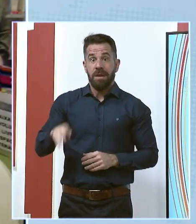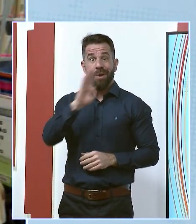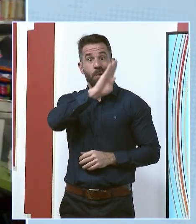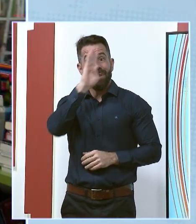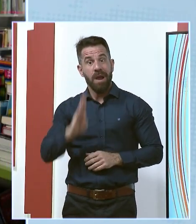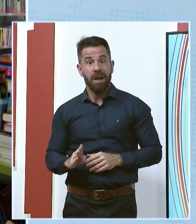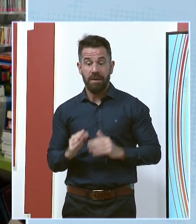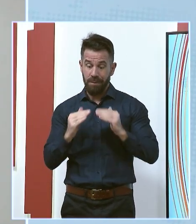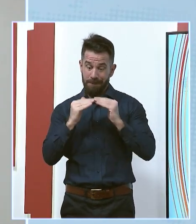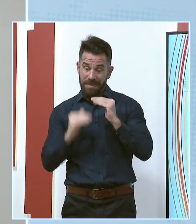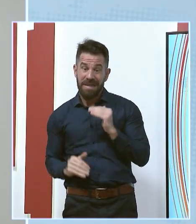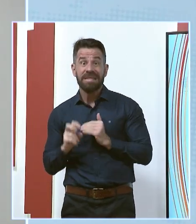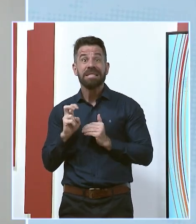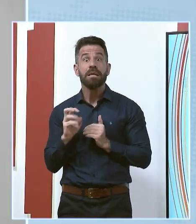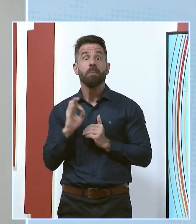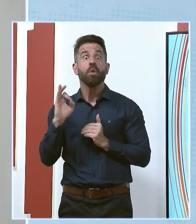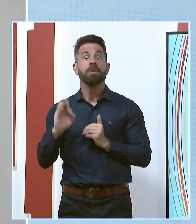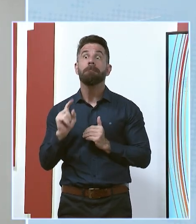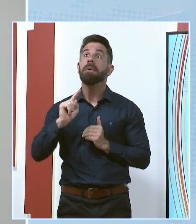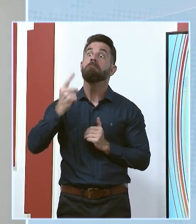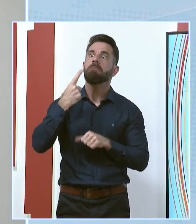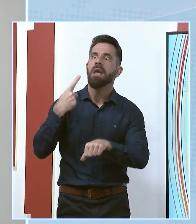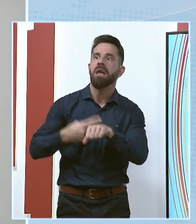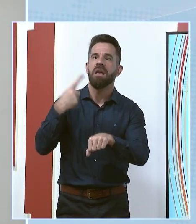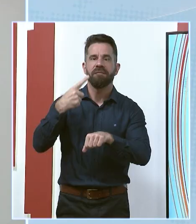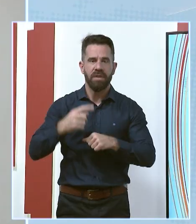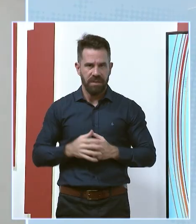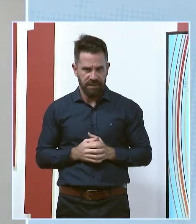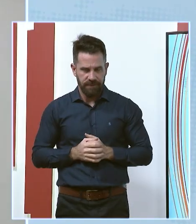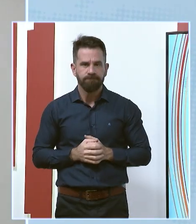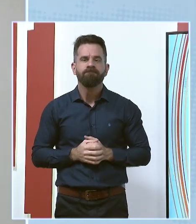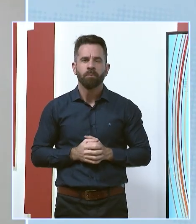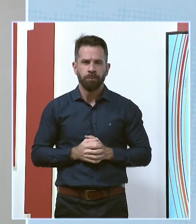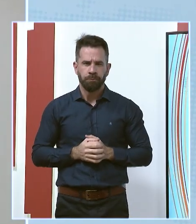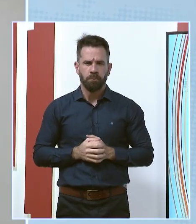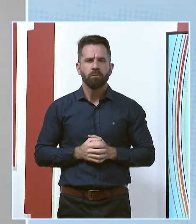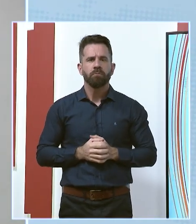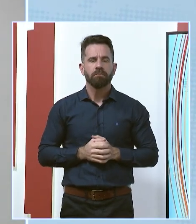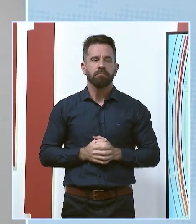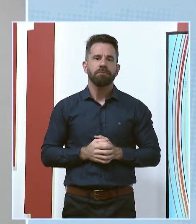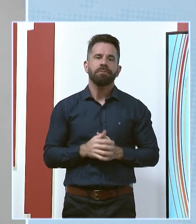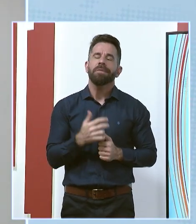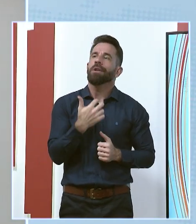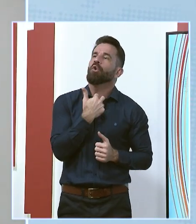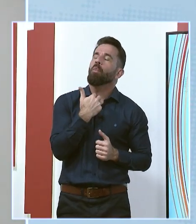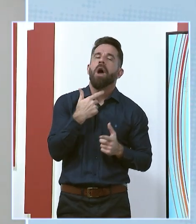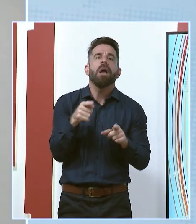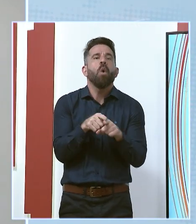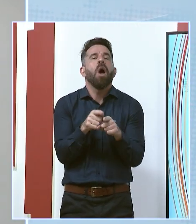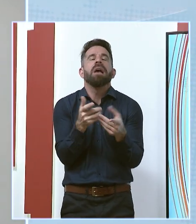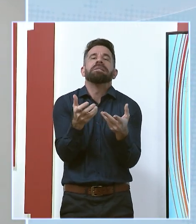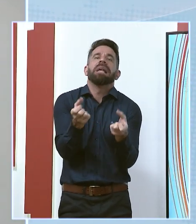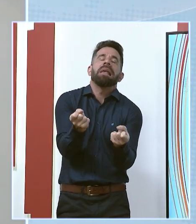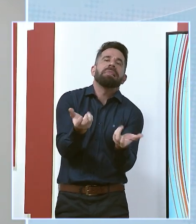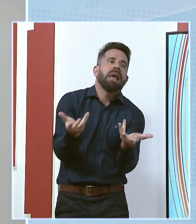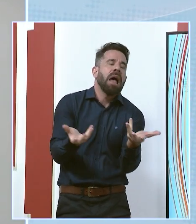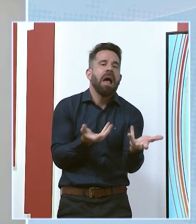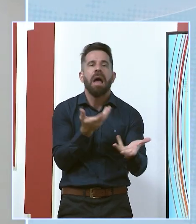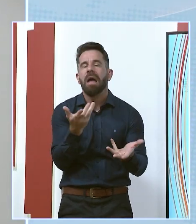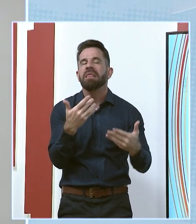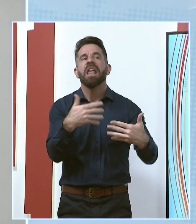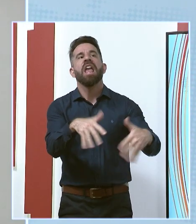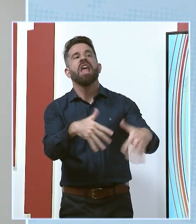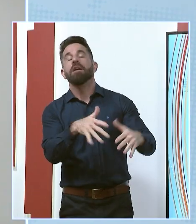pela primeira vez. A gente não pode se conformar enquanto a gente tiver um brasileiro, uma